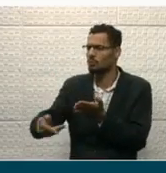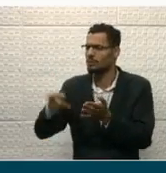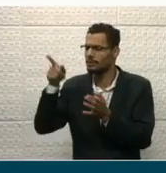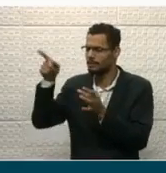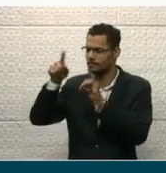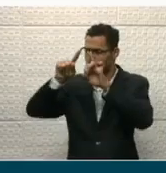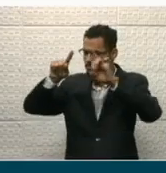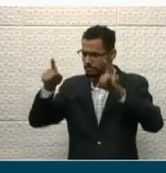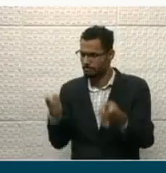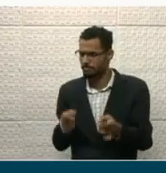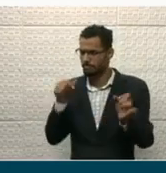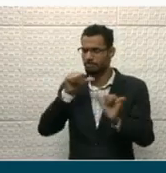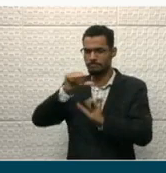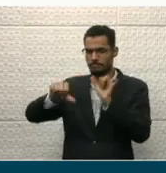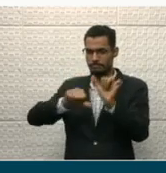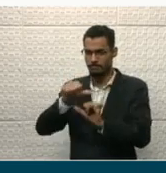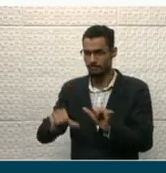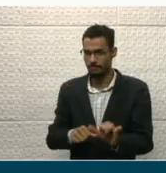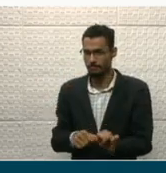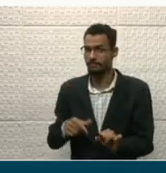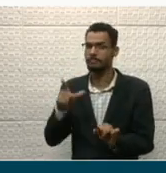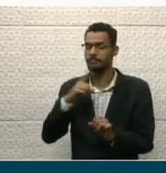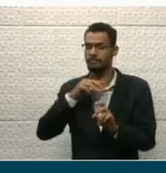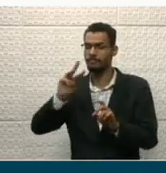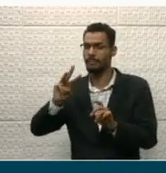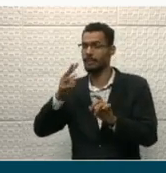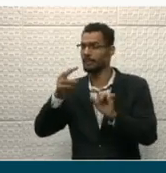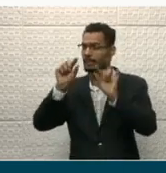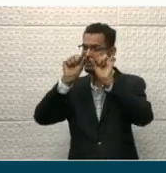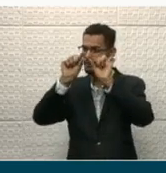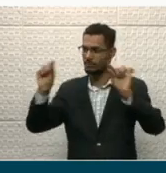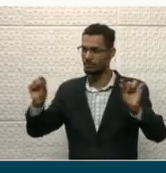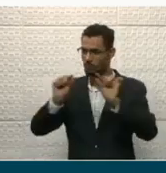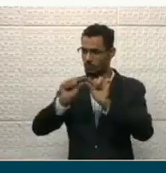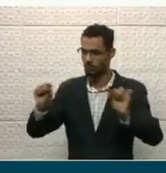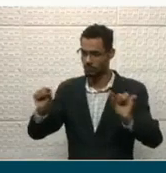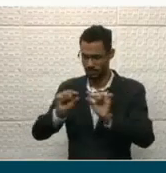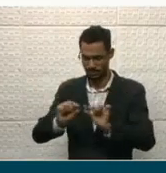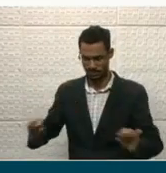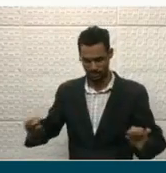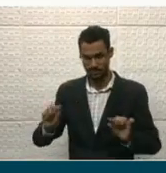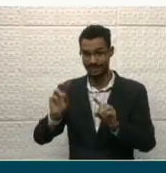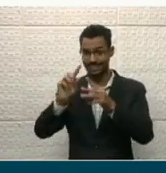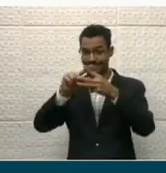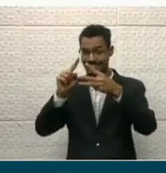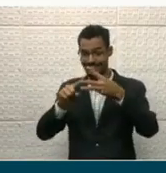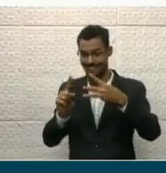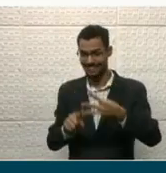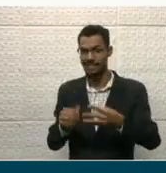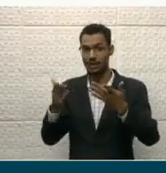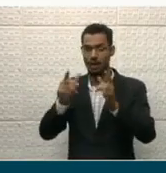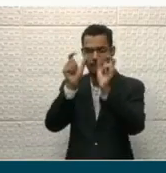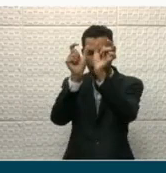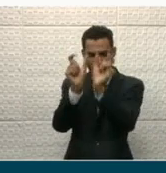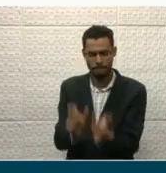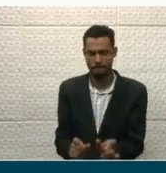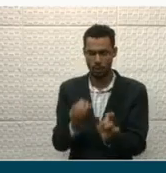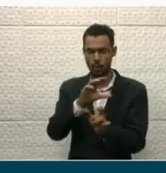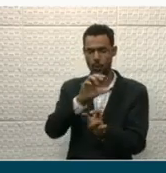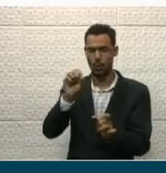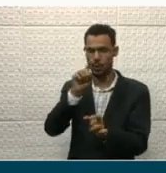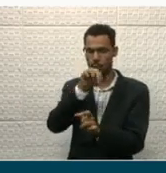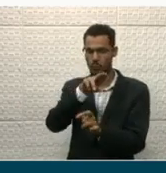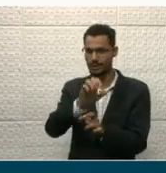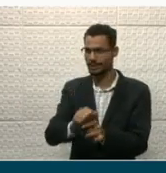expressão da transformação. Então, ele vai ter três componentes, eu vou expressá-la na forma de uma coluna. Vai ser um vetor